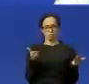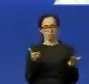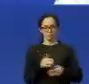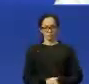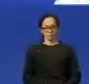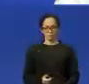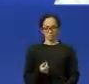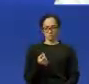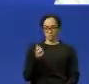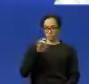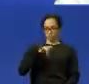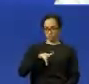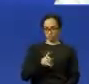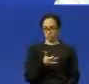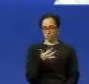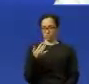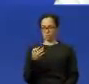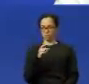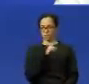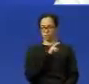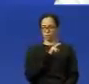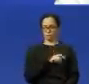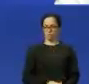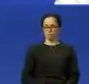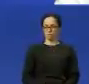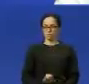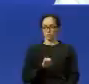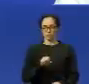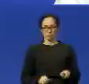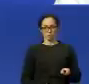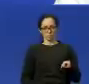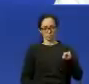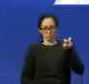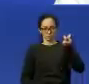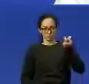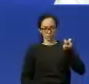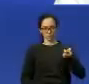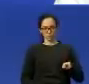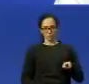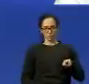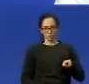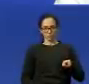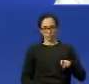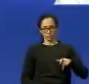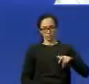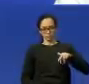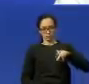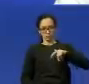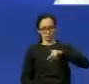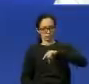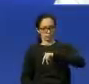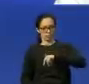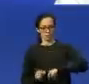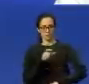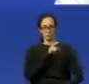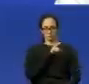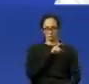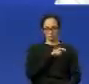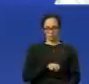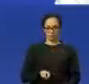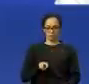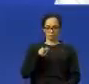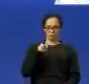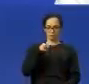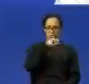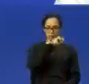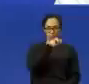menor custo em real, ocorre quando a pessoa sobe e desce por um dos elevadores, anda a pé de um mirante ao outro, subindo e descendo pelo